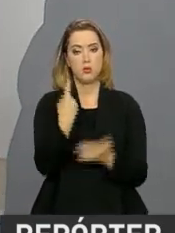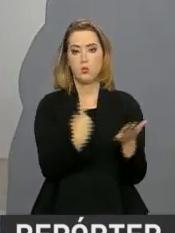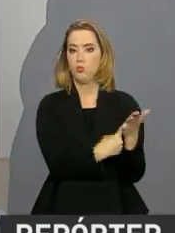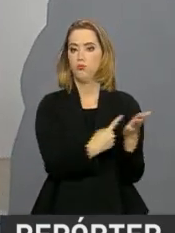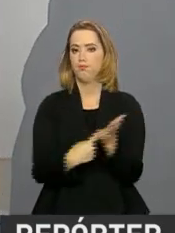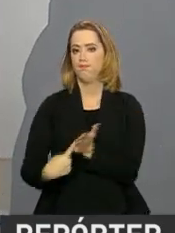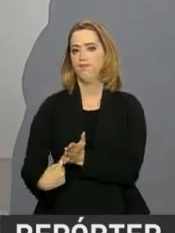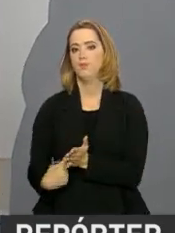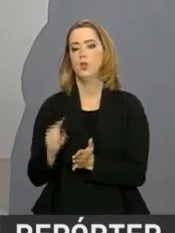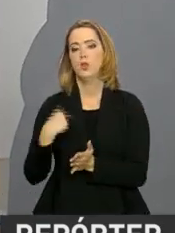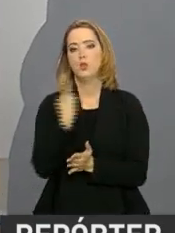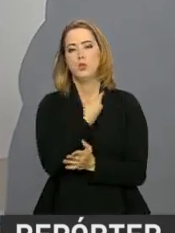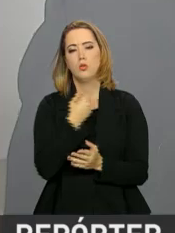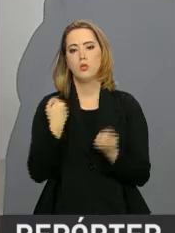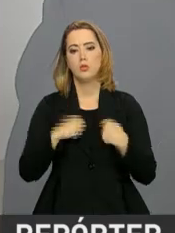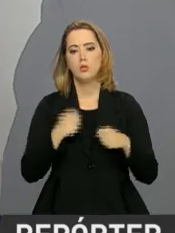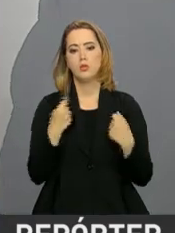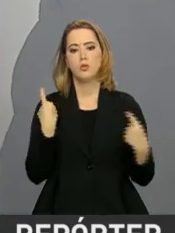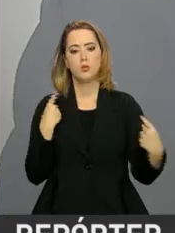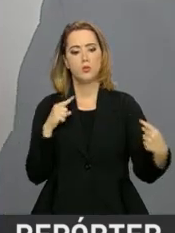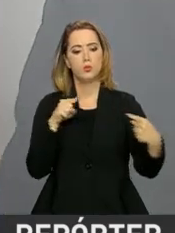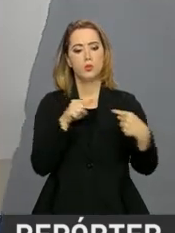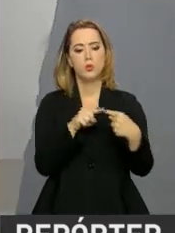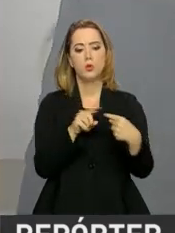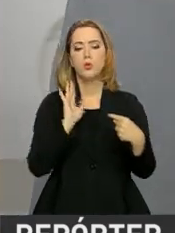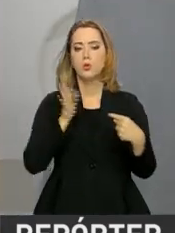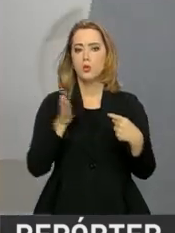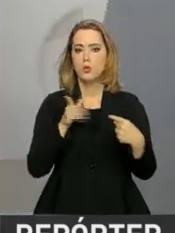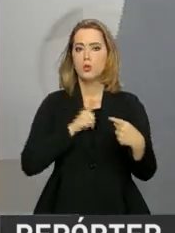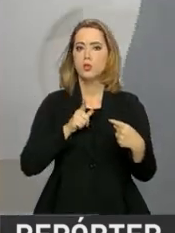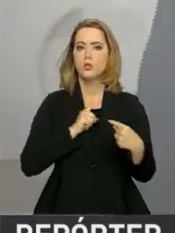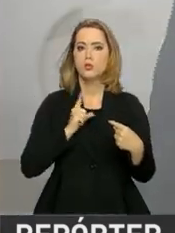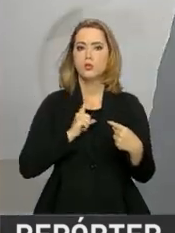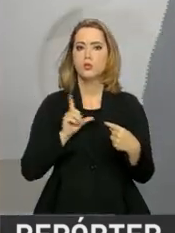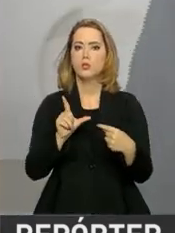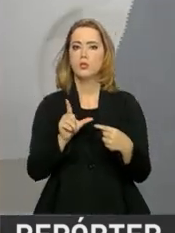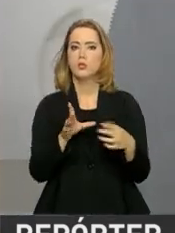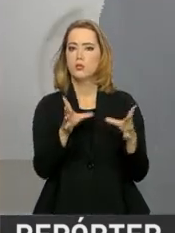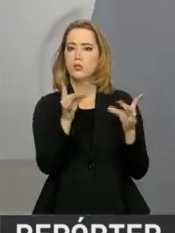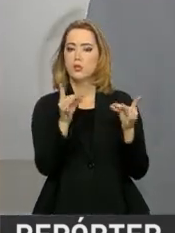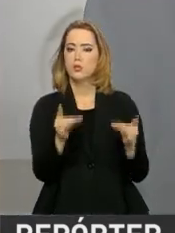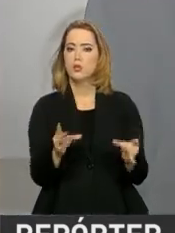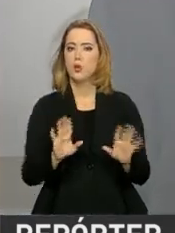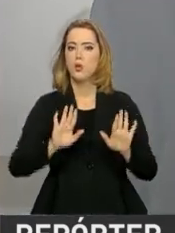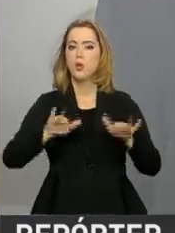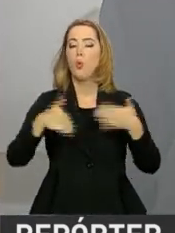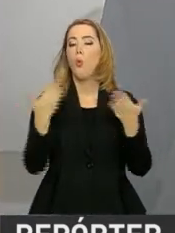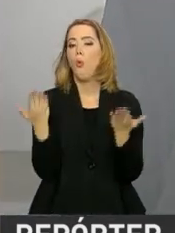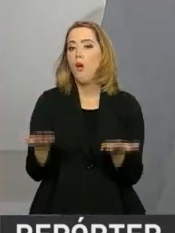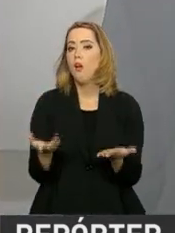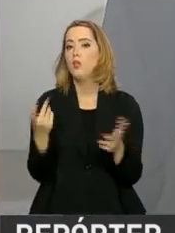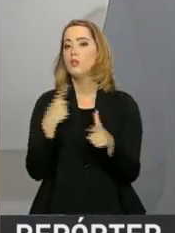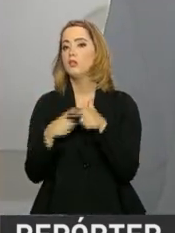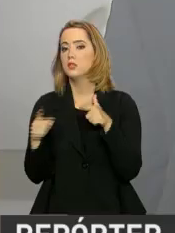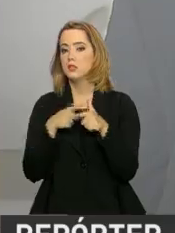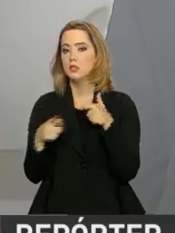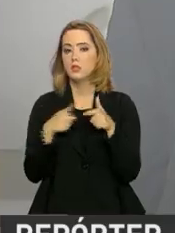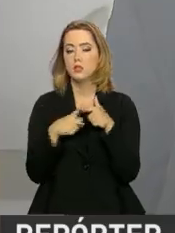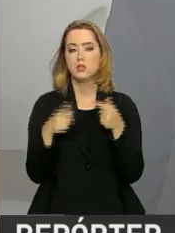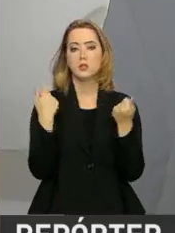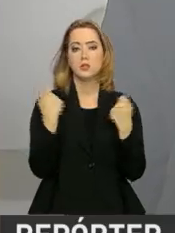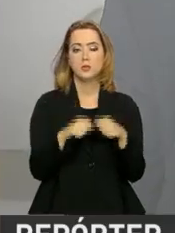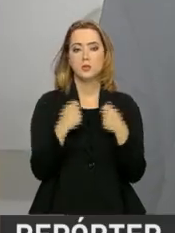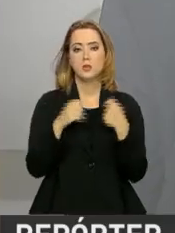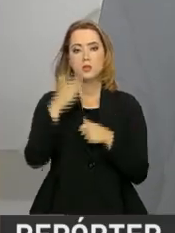precisamos enfocar. E já tendo os específicos, a gente vê quais seriam os problemas que teriam que